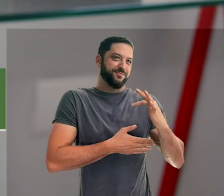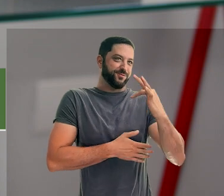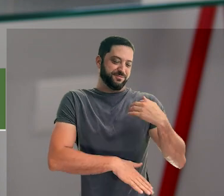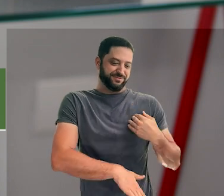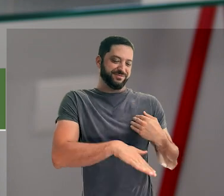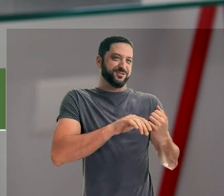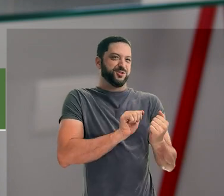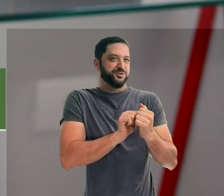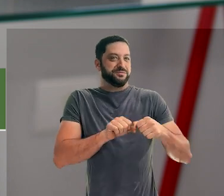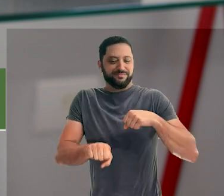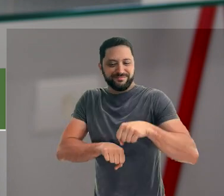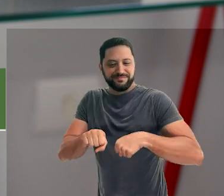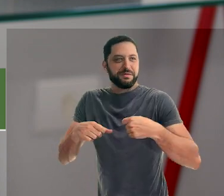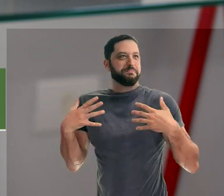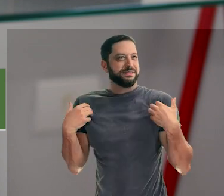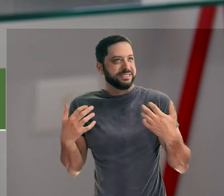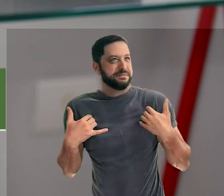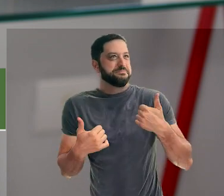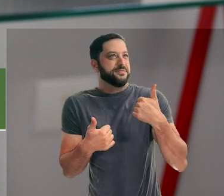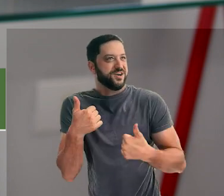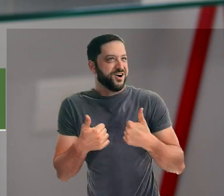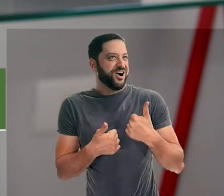parque, jogar bola.